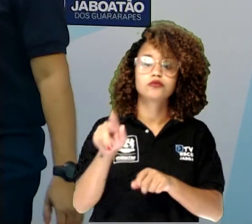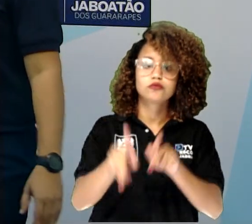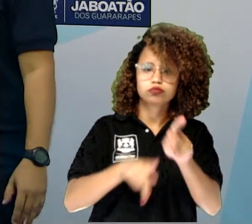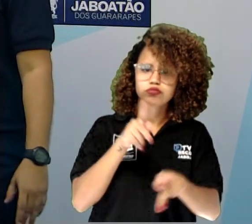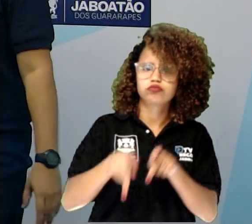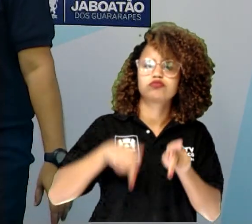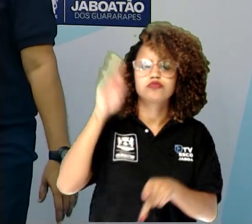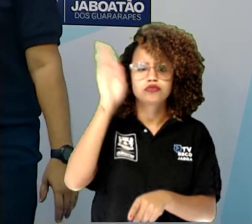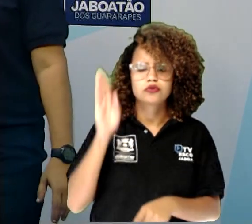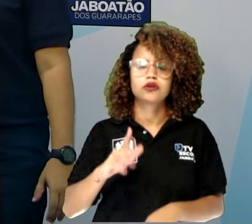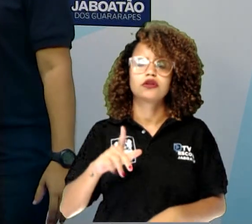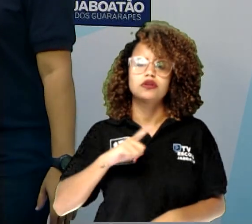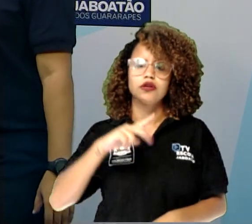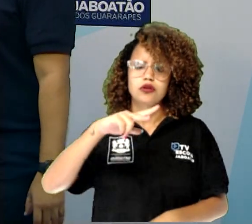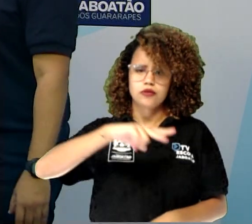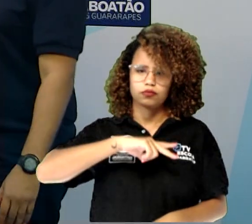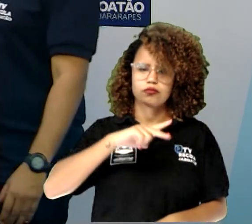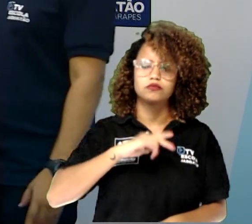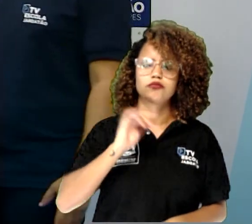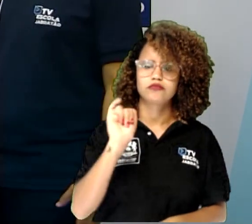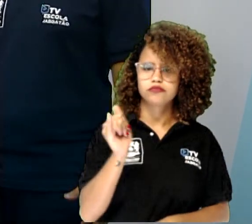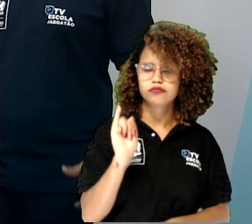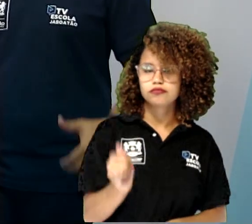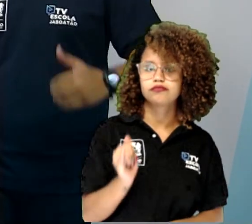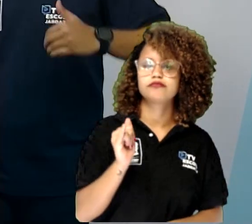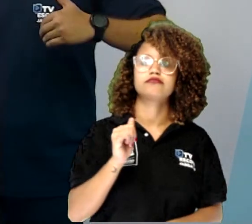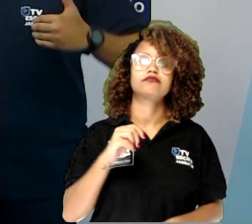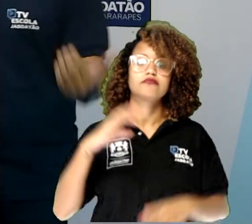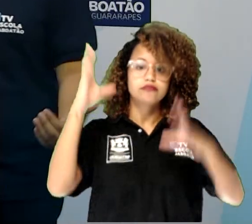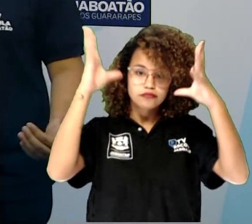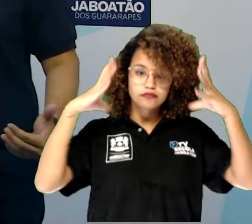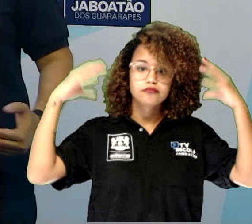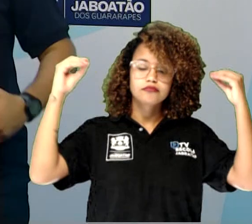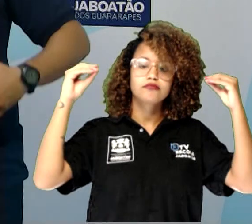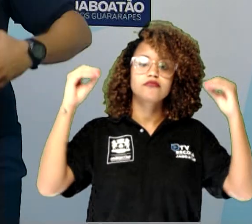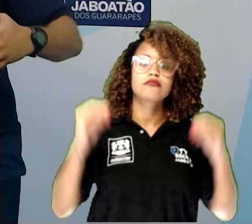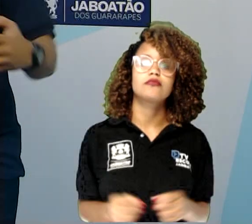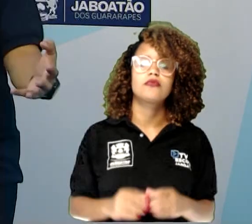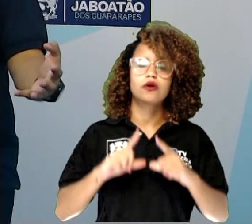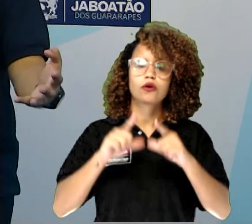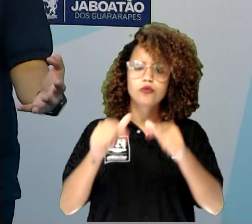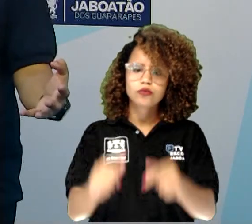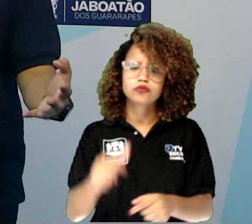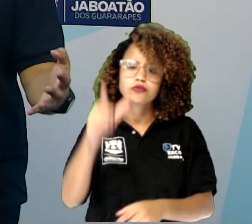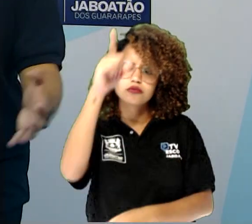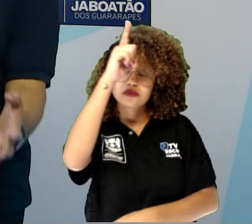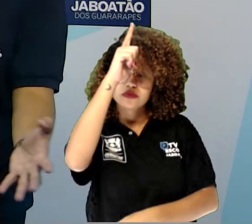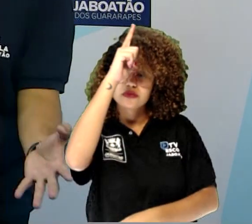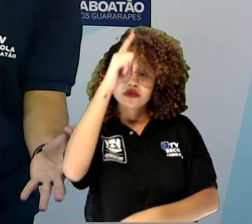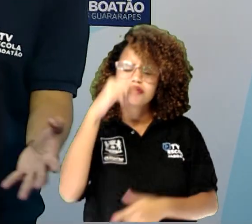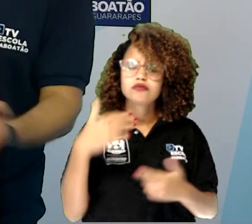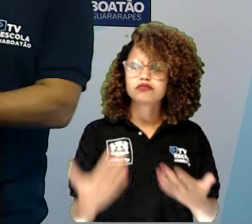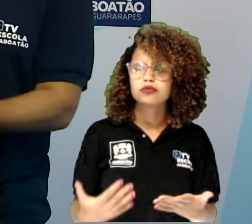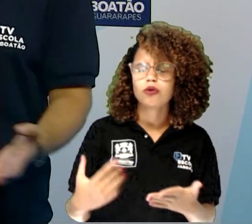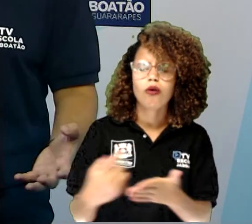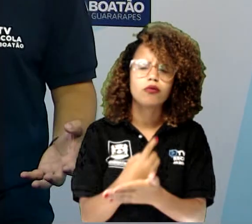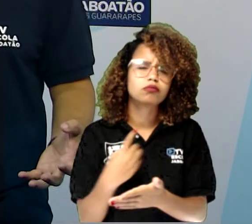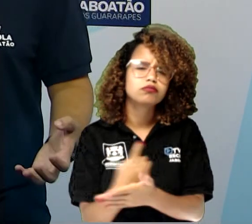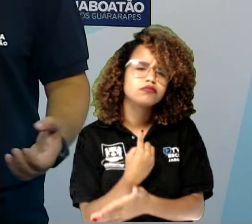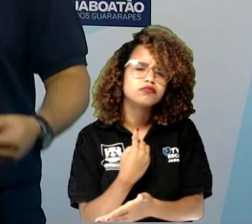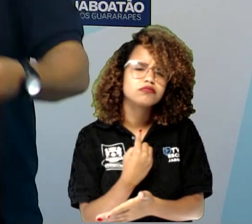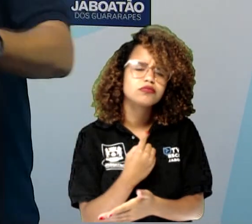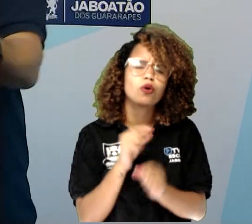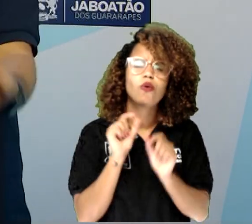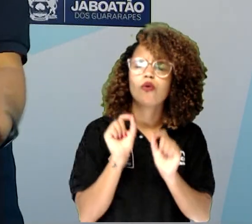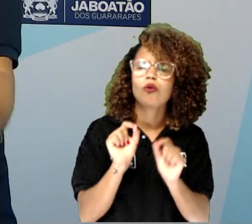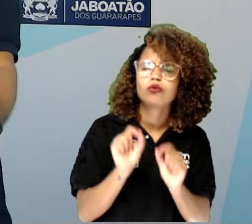gente tem aqui portugueses, italianos, espanhóis, japoneses, alemães. E aí você deve estar se perguntando,